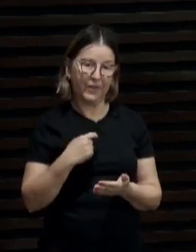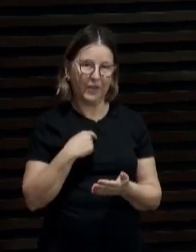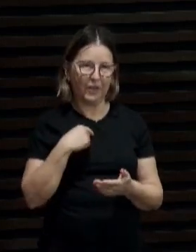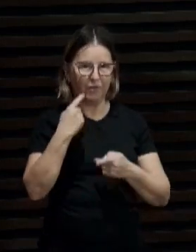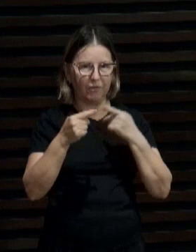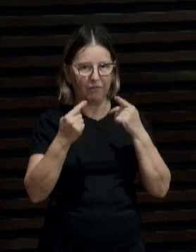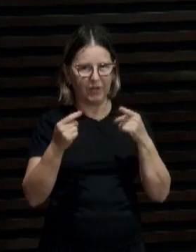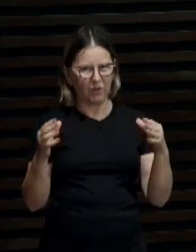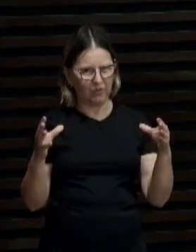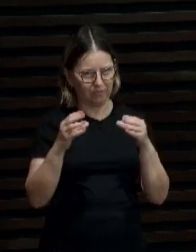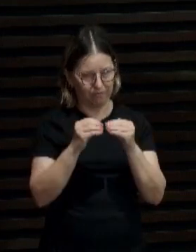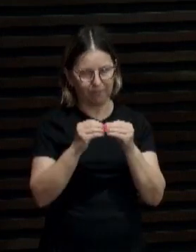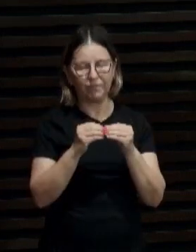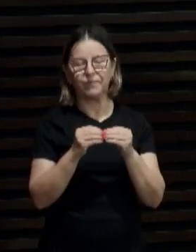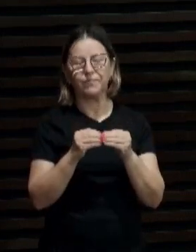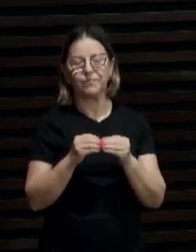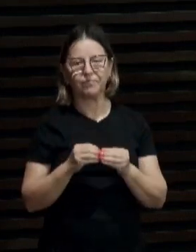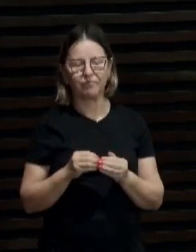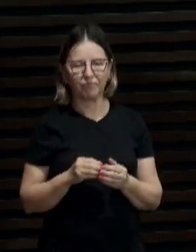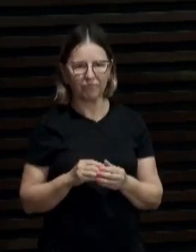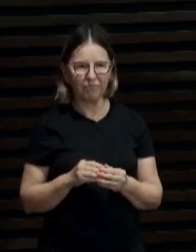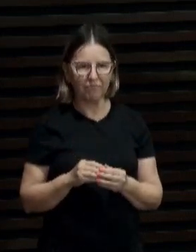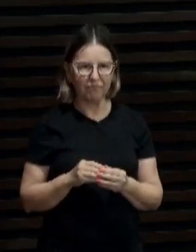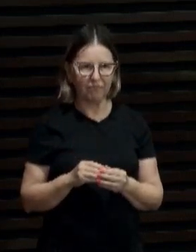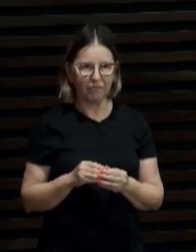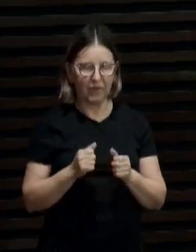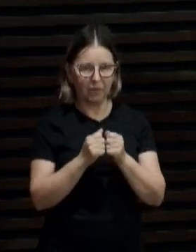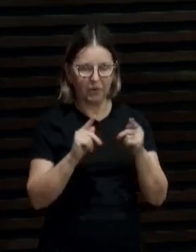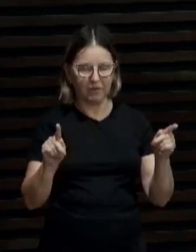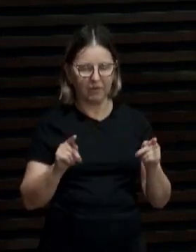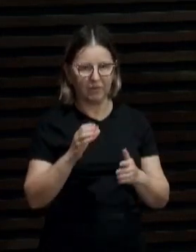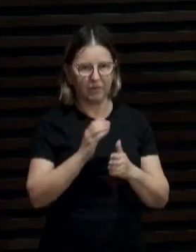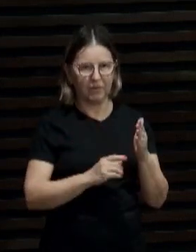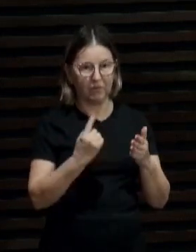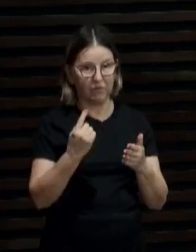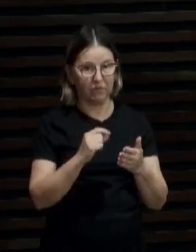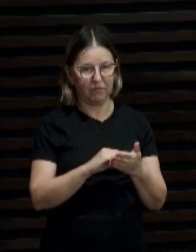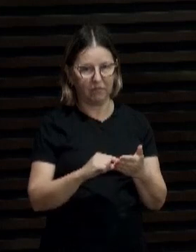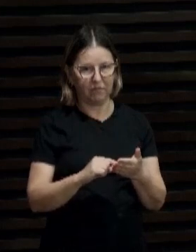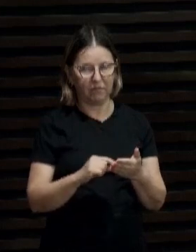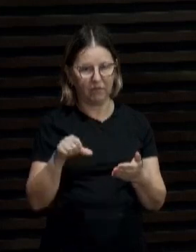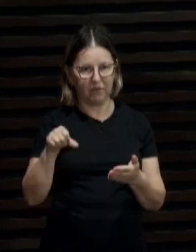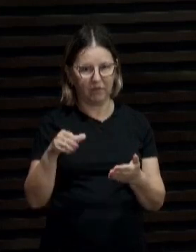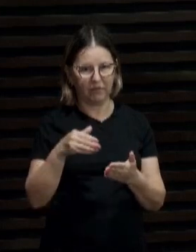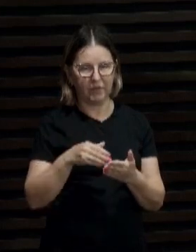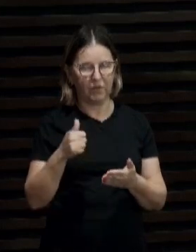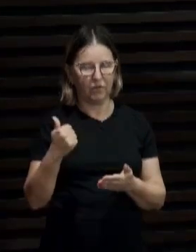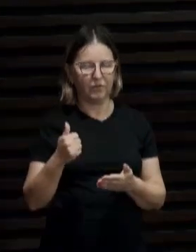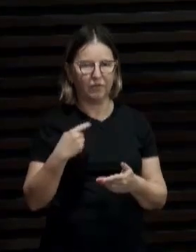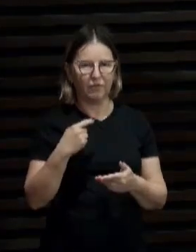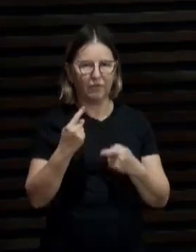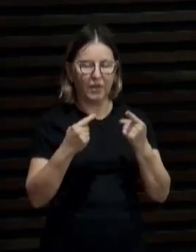pregado, recapitulando o que nós vimos na reunião passada. Apocalipse 1, de 9 a 11 nos diz: Eu, João,